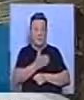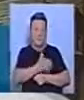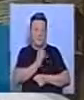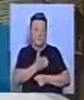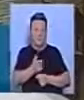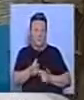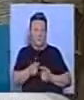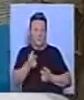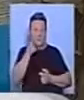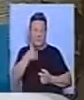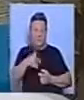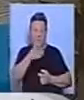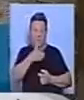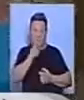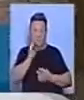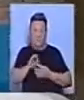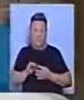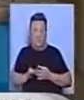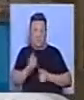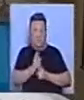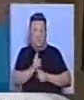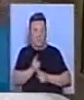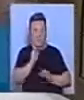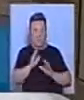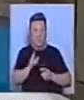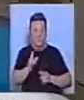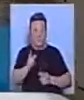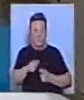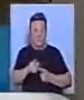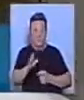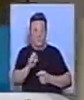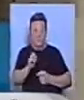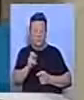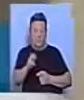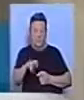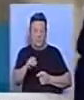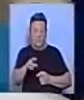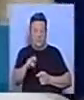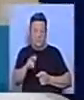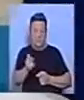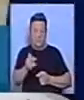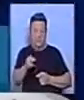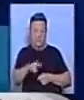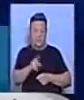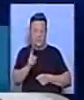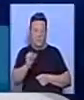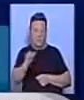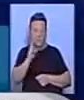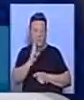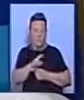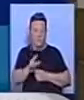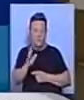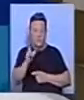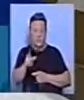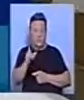eram quem nos vai contar por norton esta exposição é joana sousa monteiro que é diretora do museu de lisboa no museu